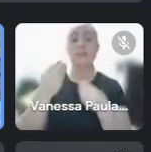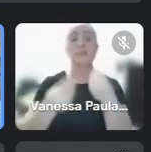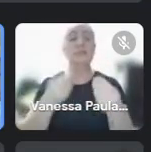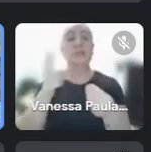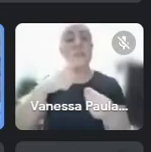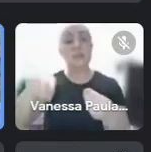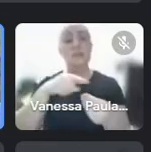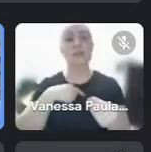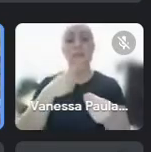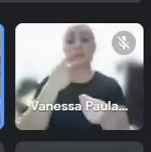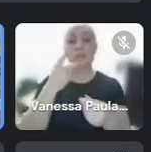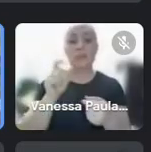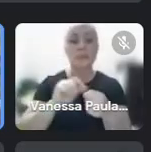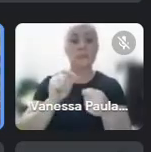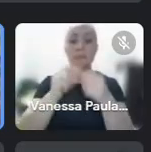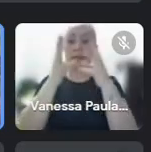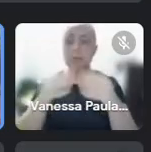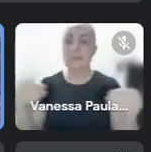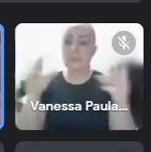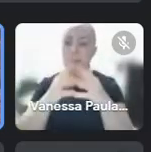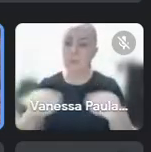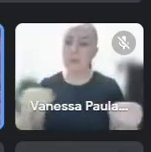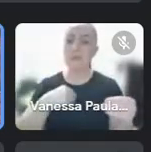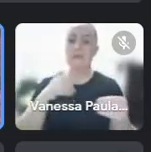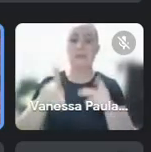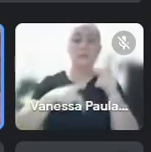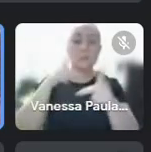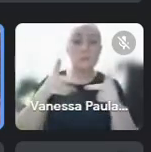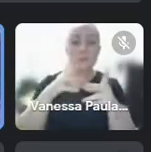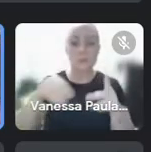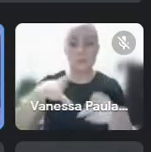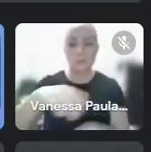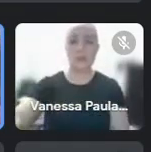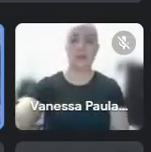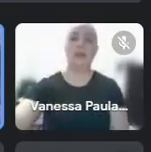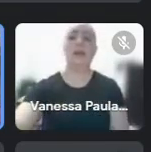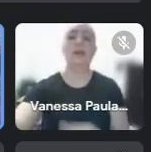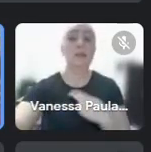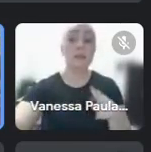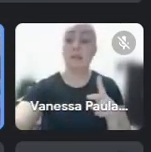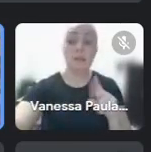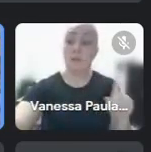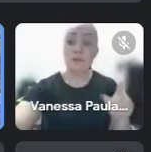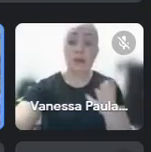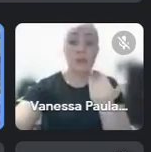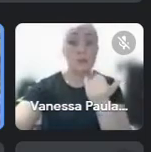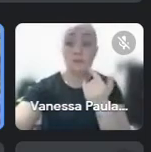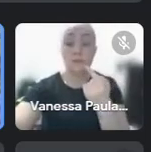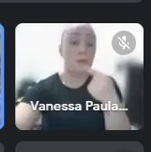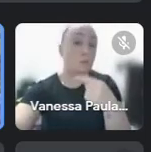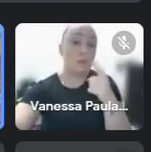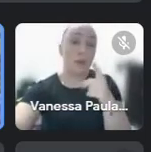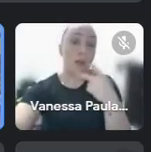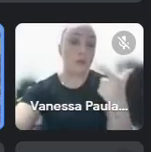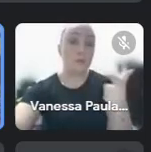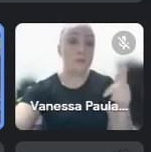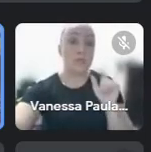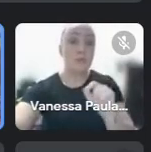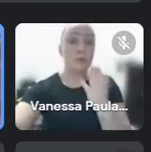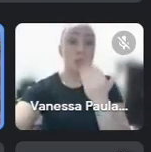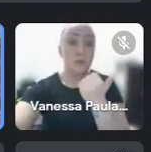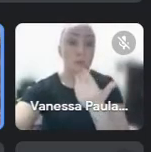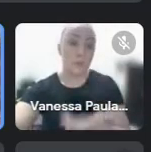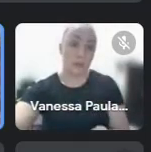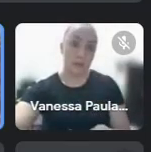estão desaparecendo. A população de lá, daqui a um tempo, não vai consumir porque não vai ter o que consumir. O